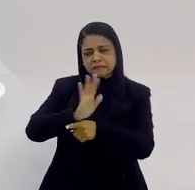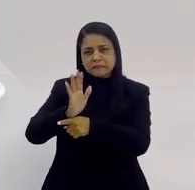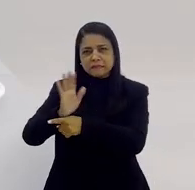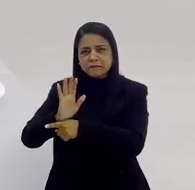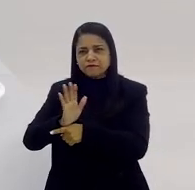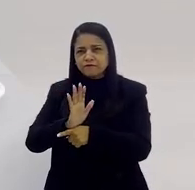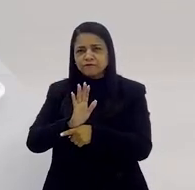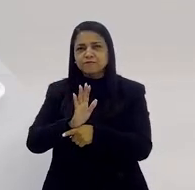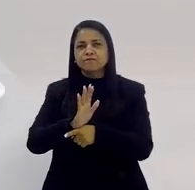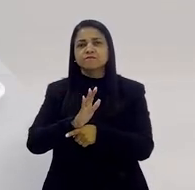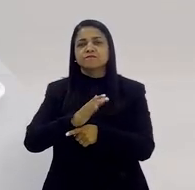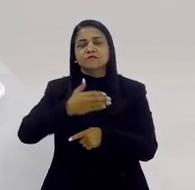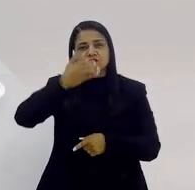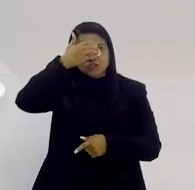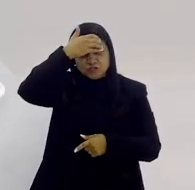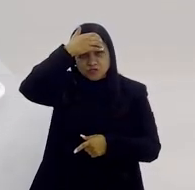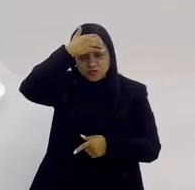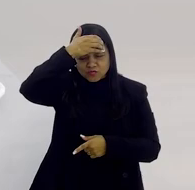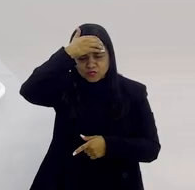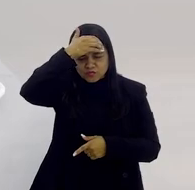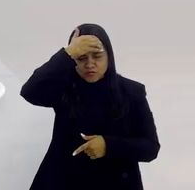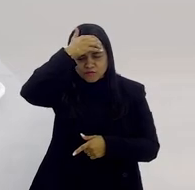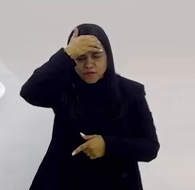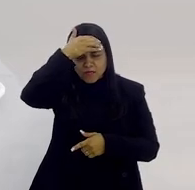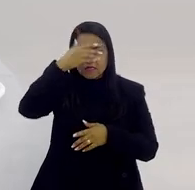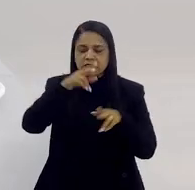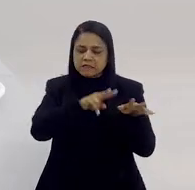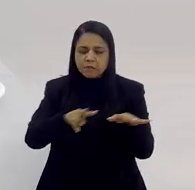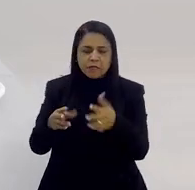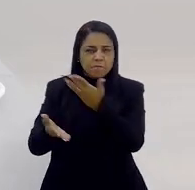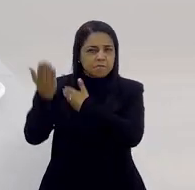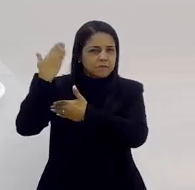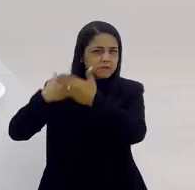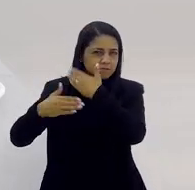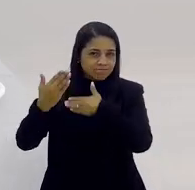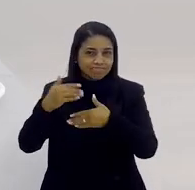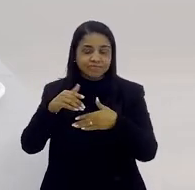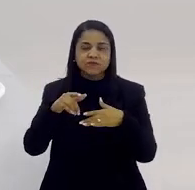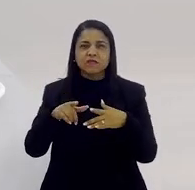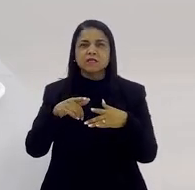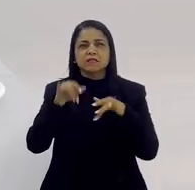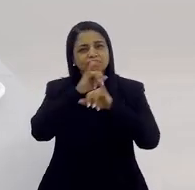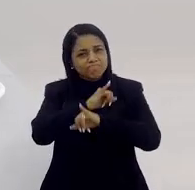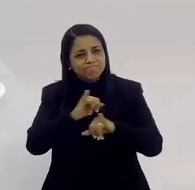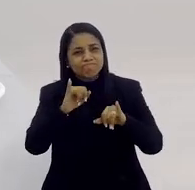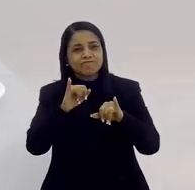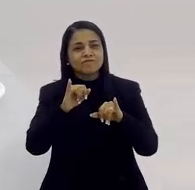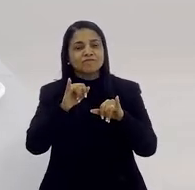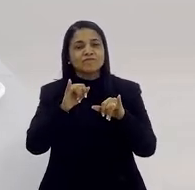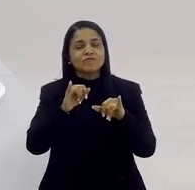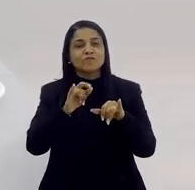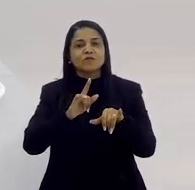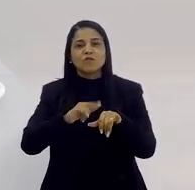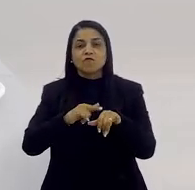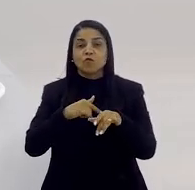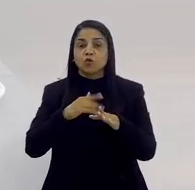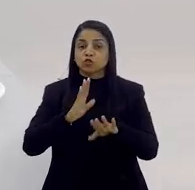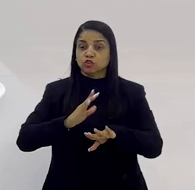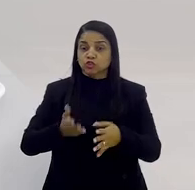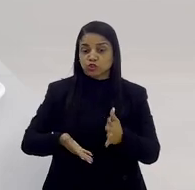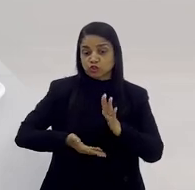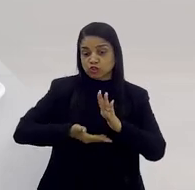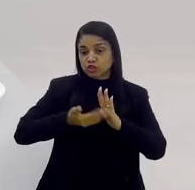do Chico Xavier estava falando Chico Xavier na semana passada em que uma hora ele diz assim olha eu vou tirar essa coisa ruim